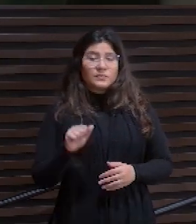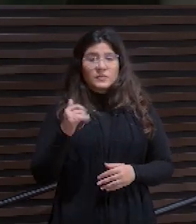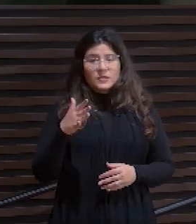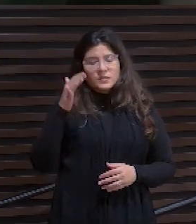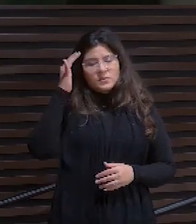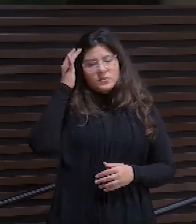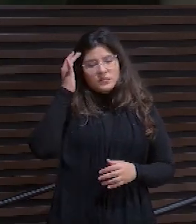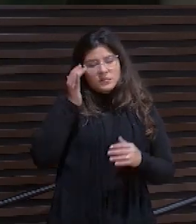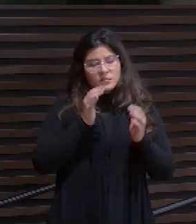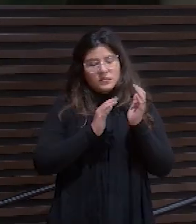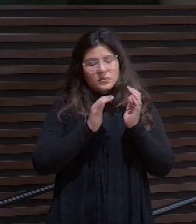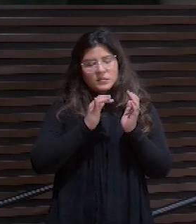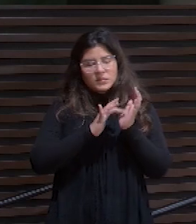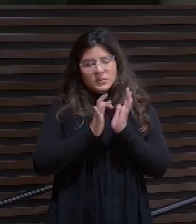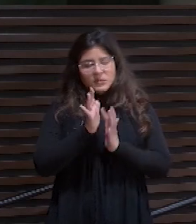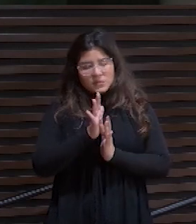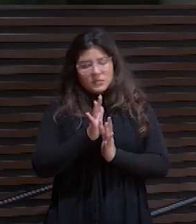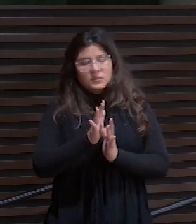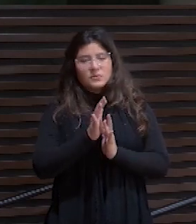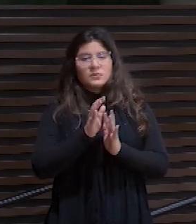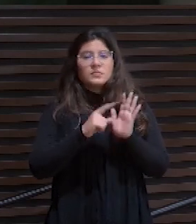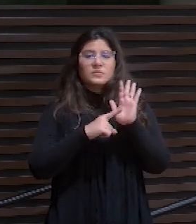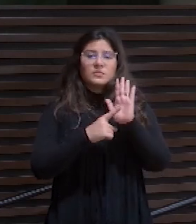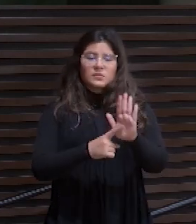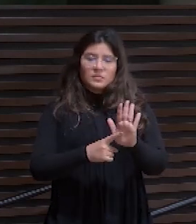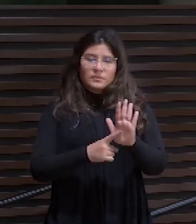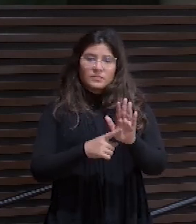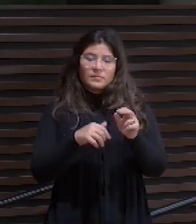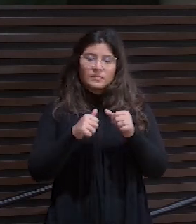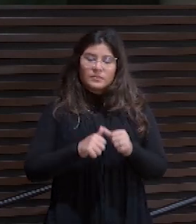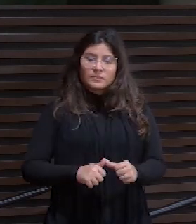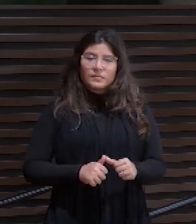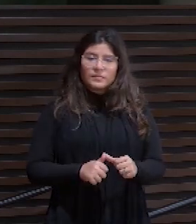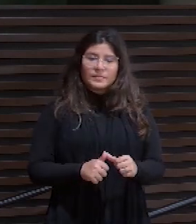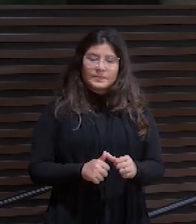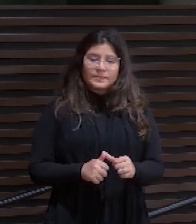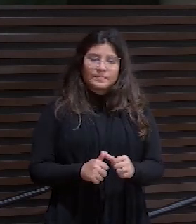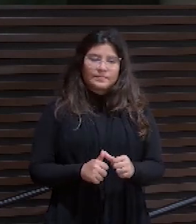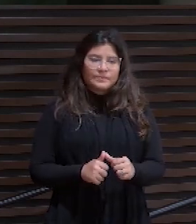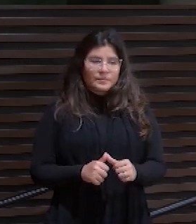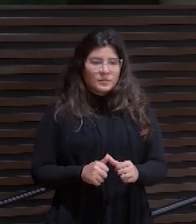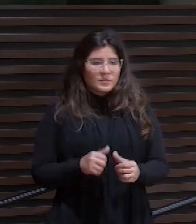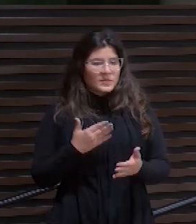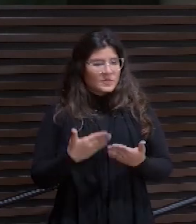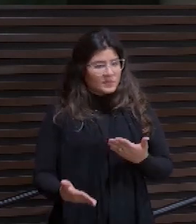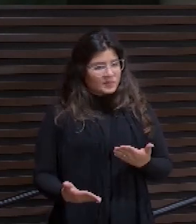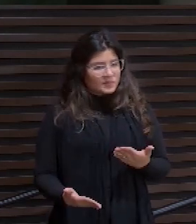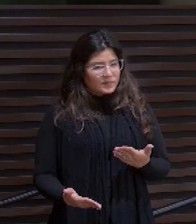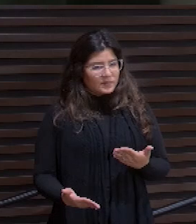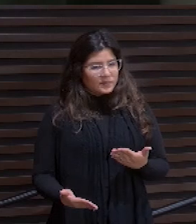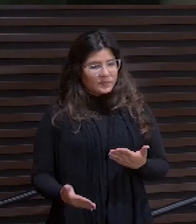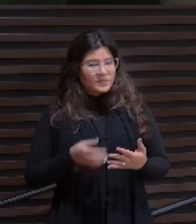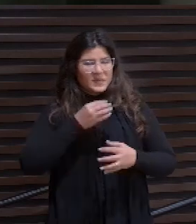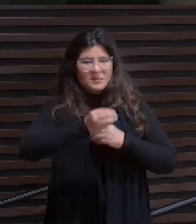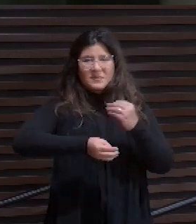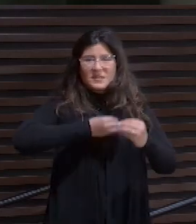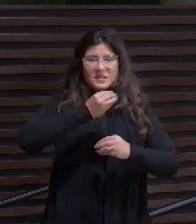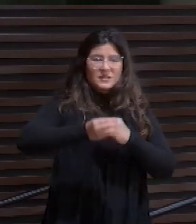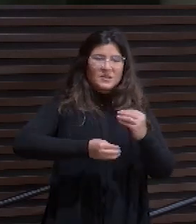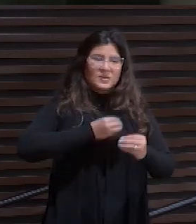Jesus, ele está mostrando que isso é um desperdício, essa tentativa de mistura, de